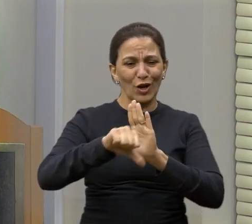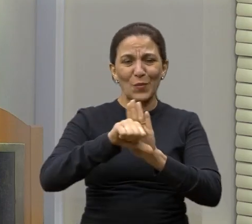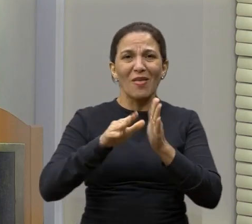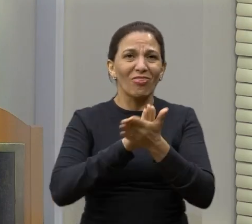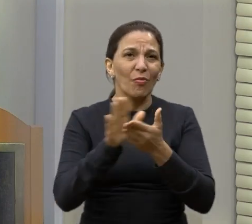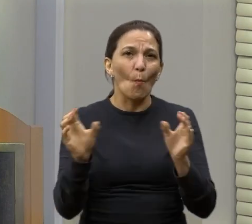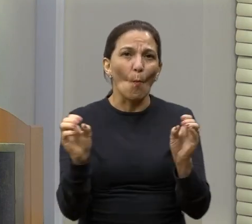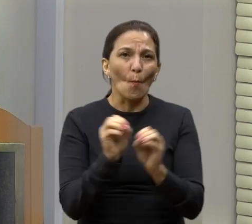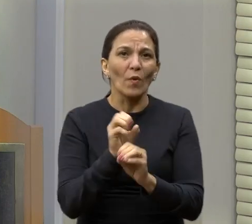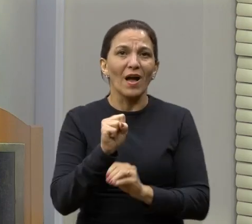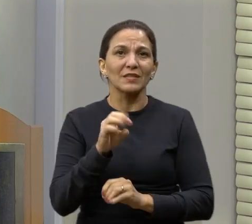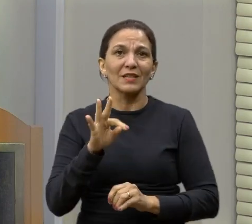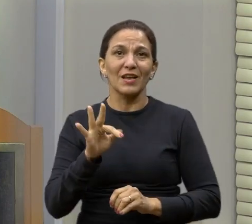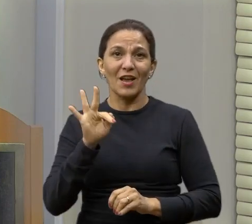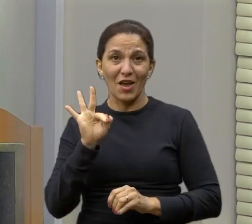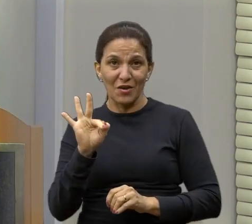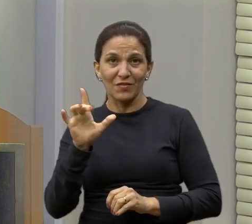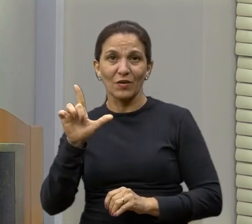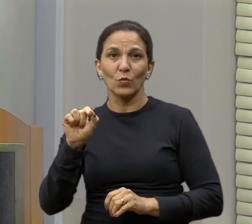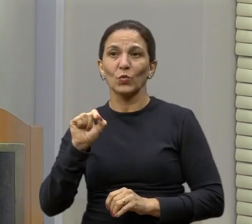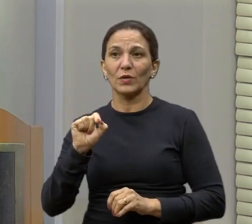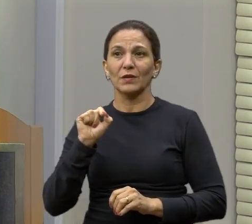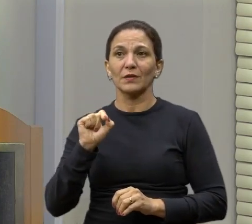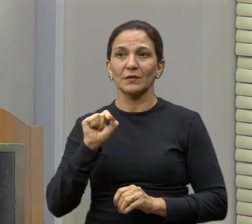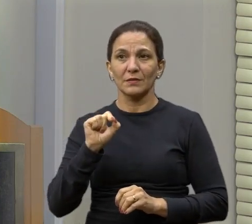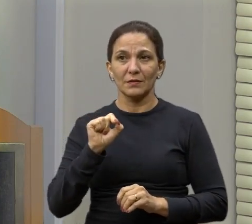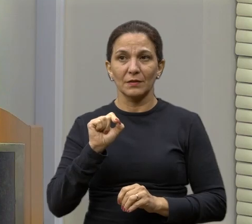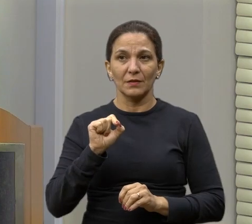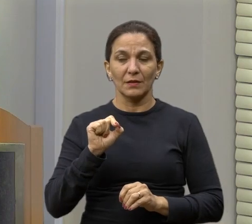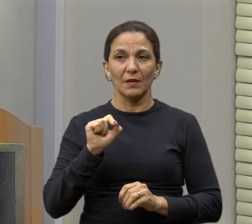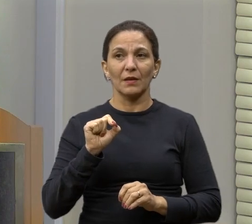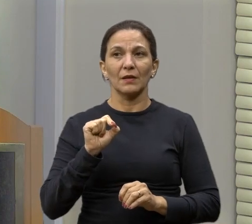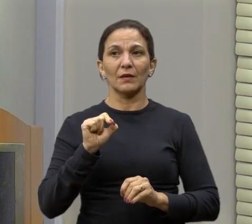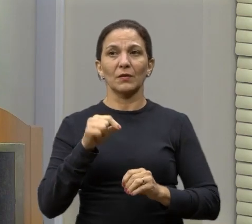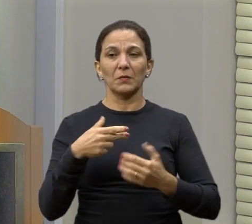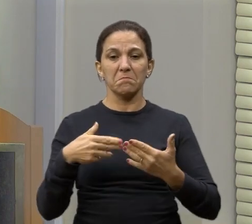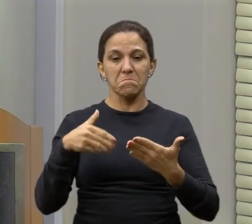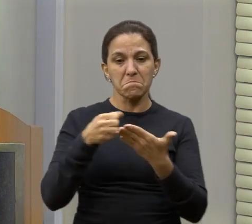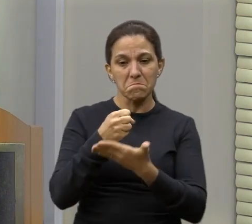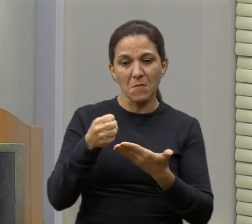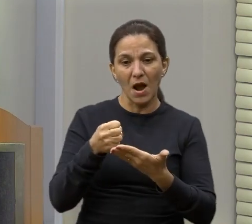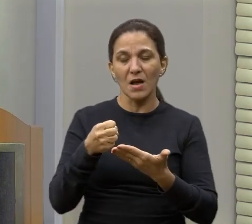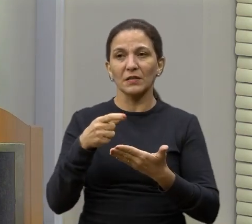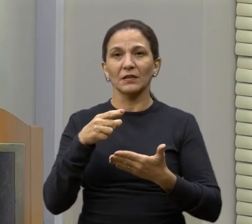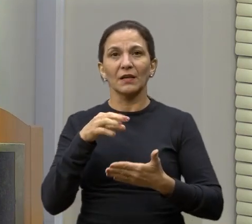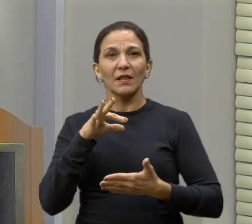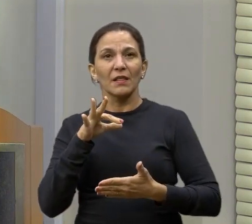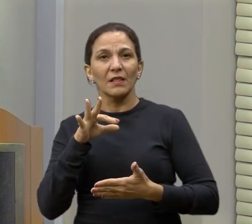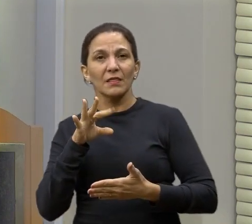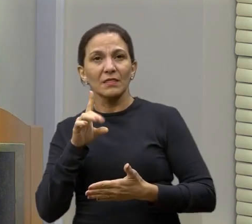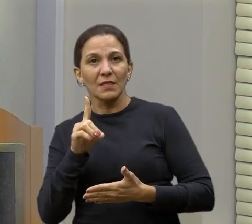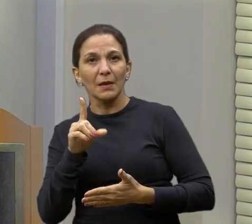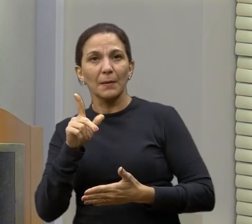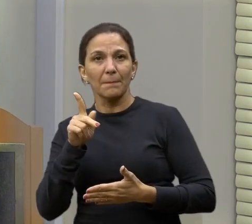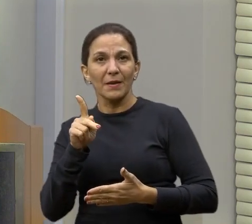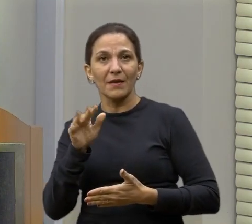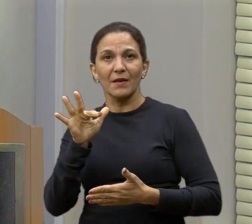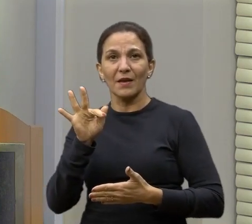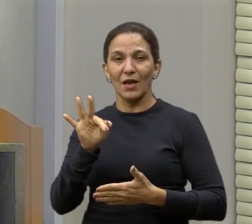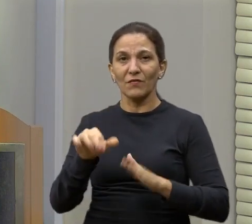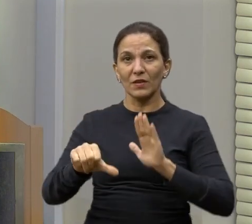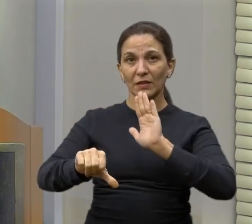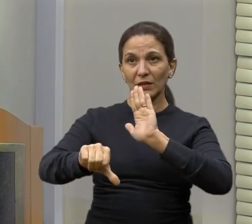próprio STF já decidiu, em arguição de descumprimento de preceito fundamental, a DPF, que eventuais